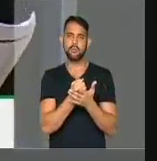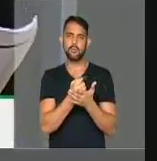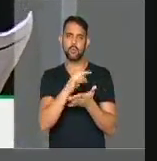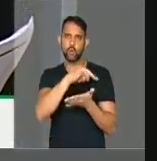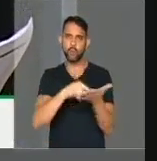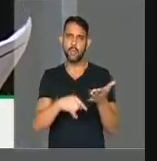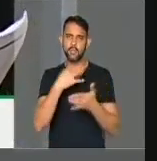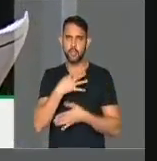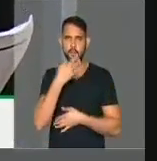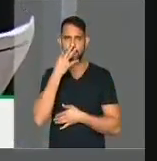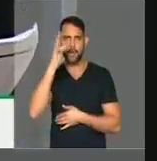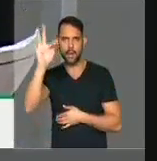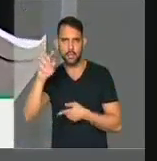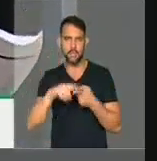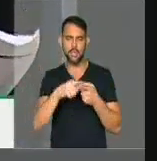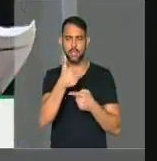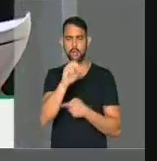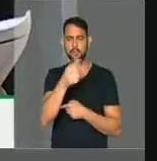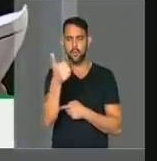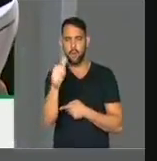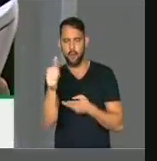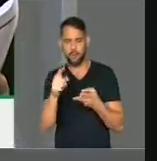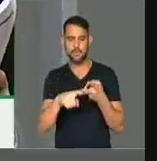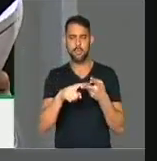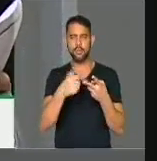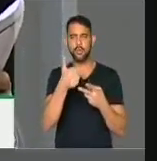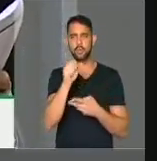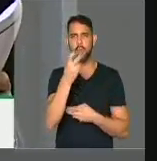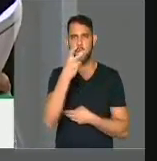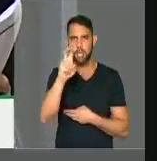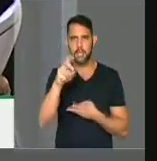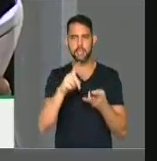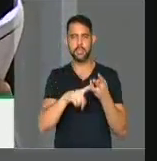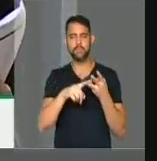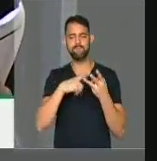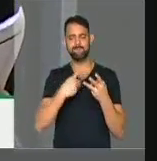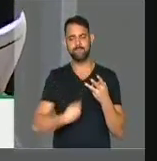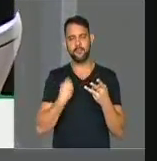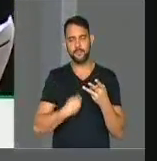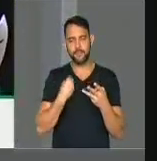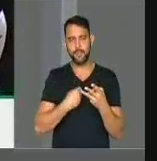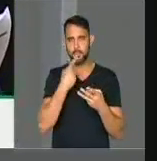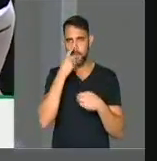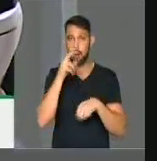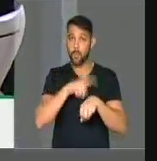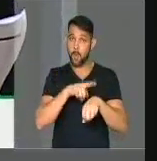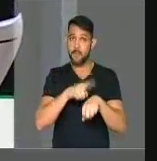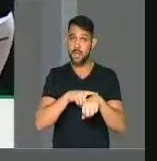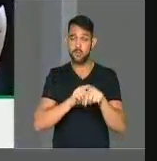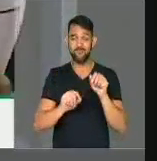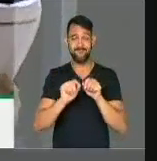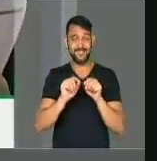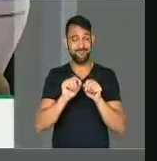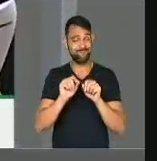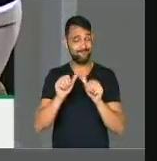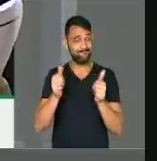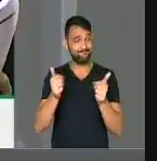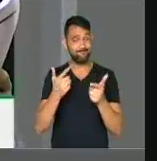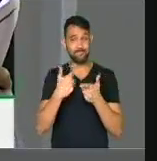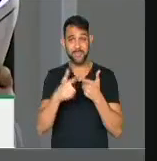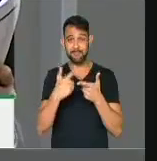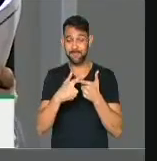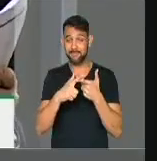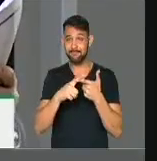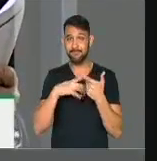Clima de Paris, já em 2011 e 2015, vivemos numa era de